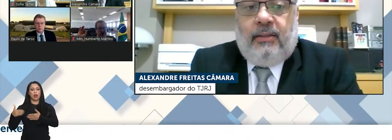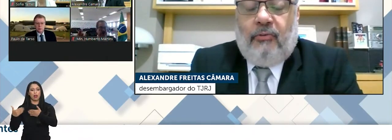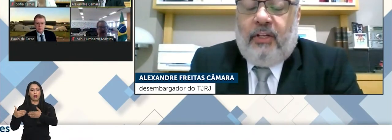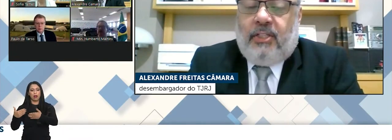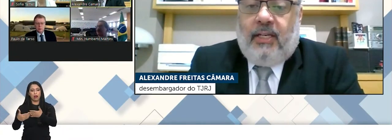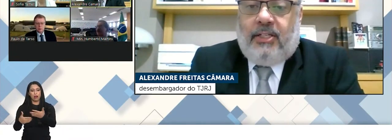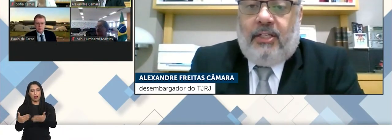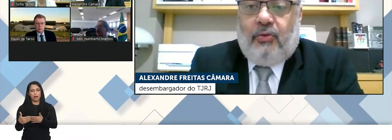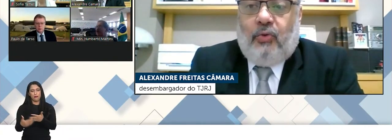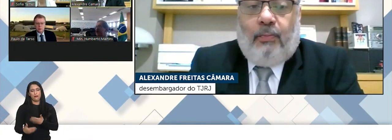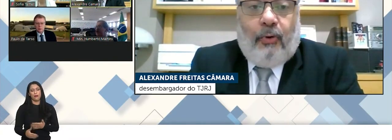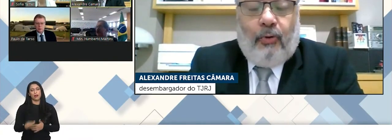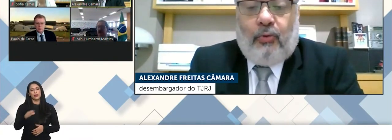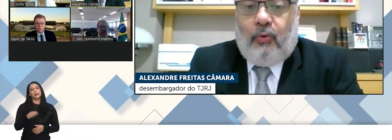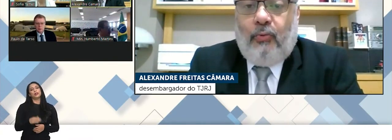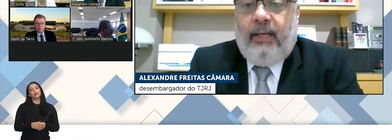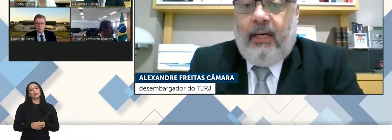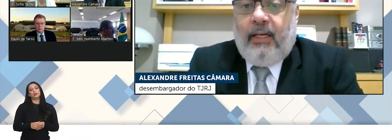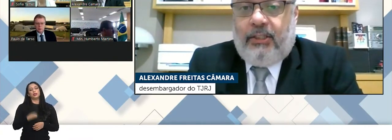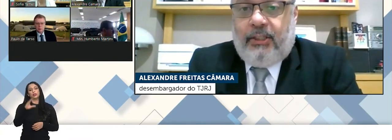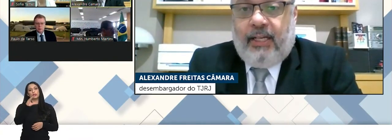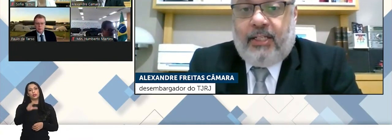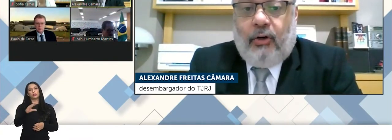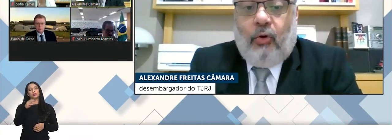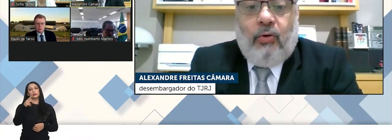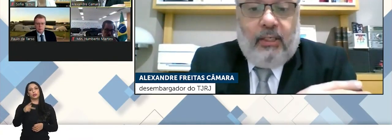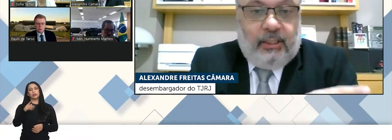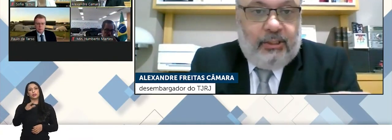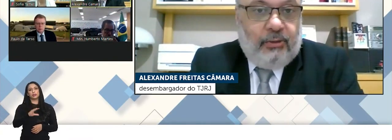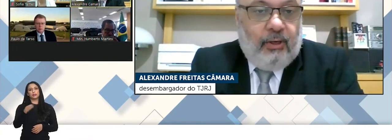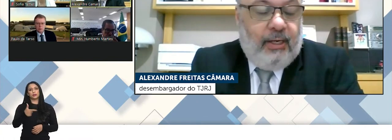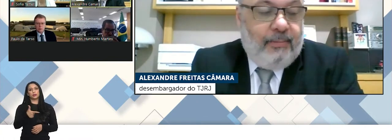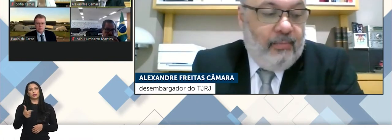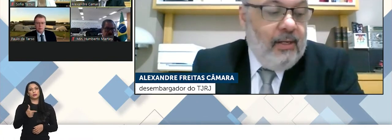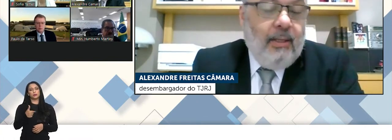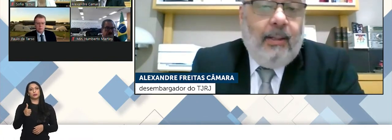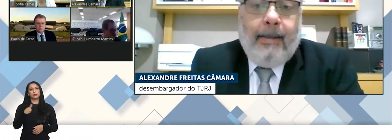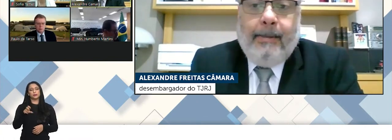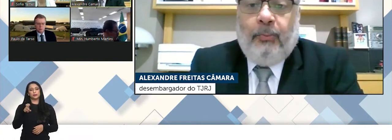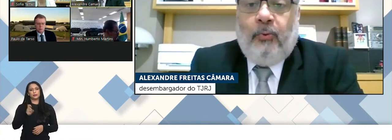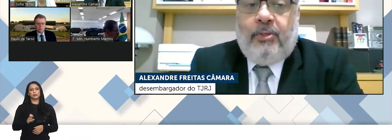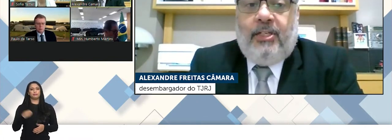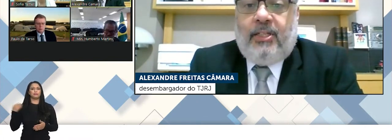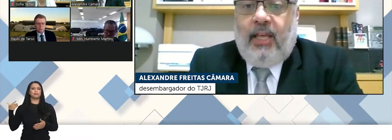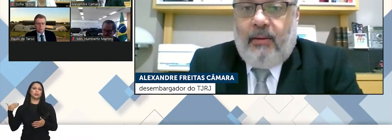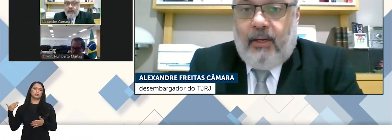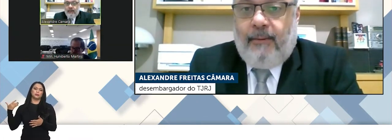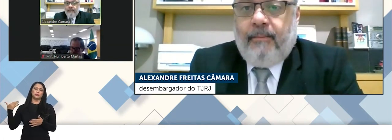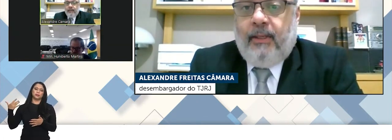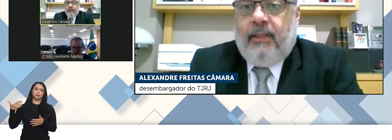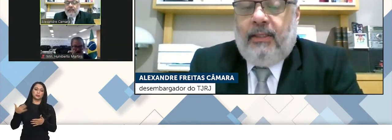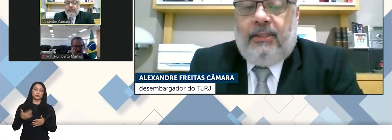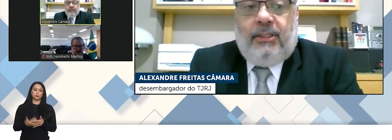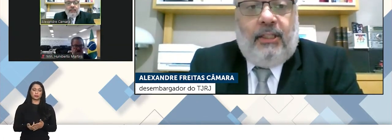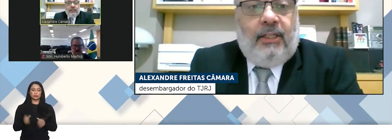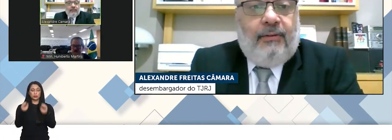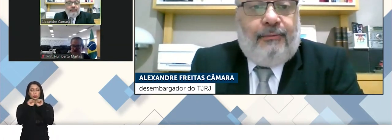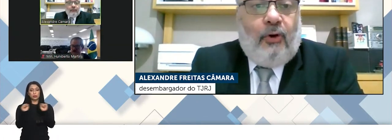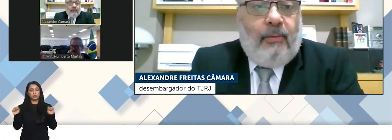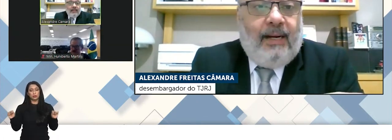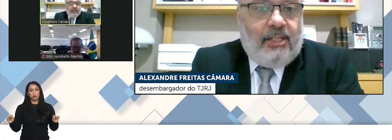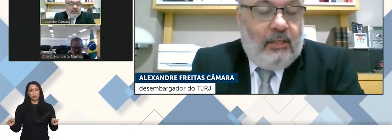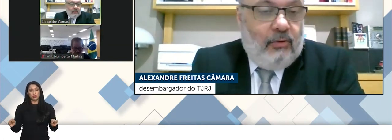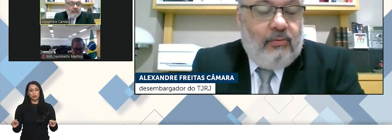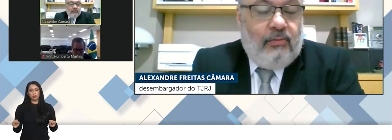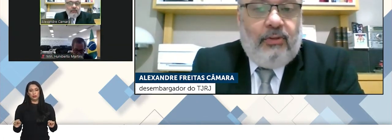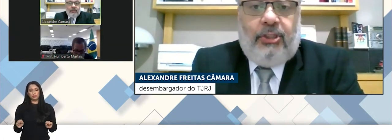Superior Tribunal de Justiça realiza o webinário sobre a importância da instauração do incidente de resolução de demandas repetitivas no